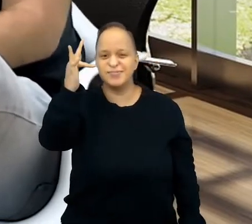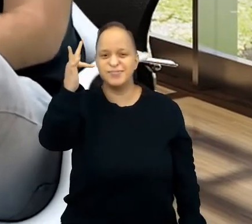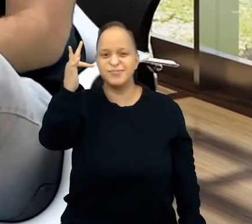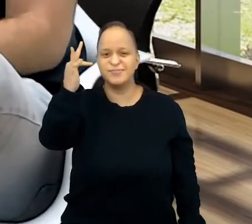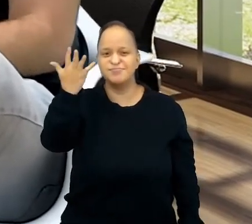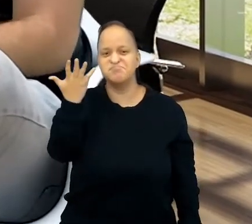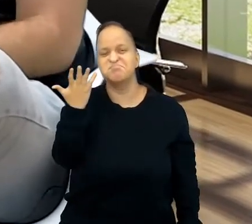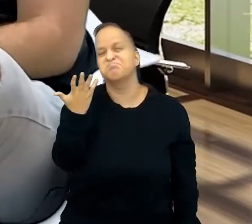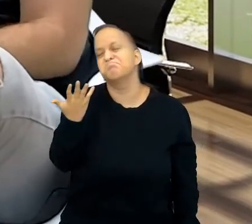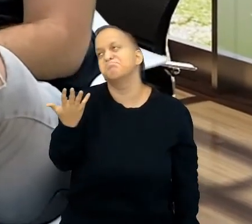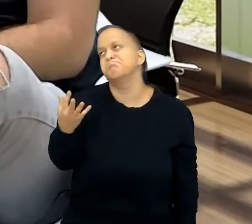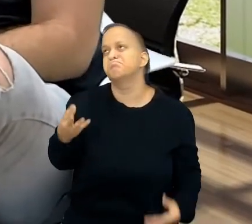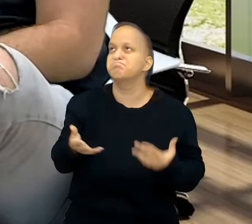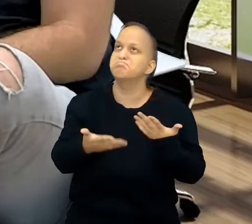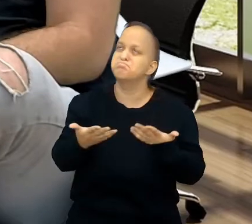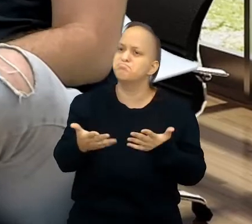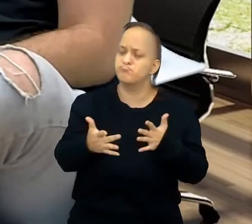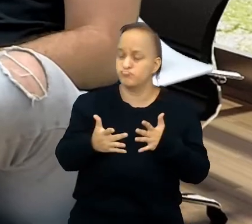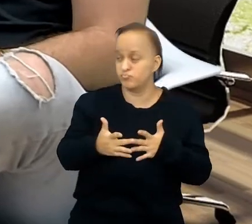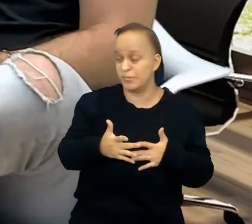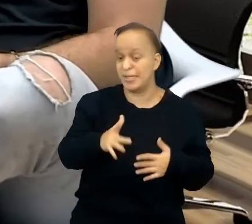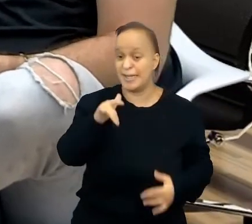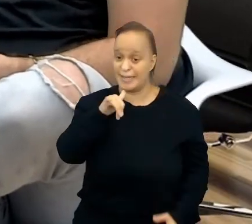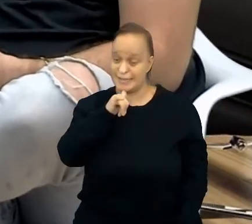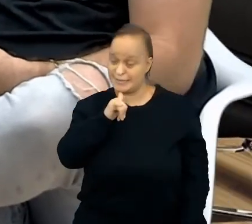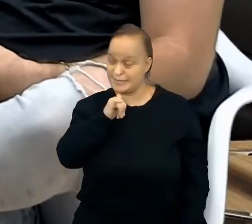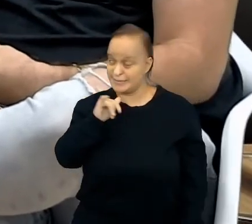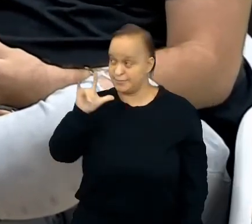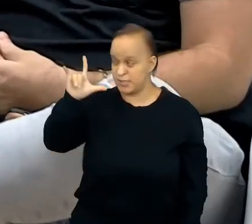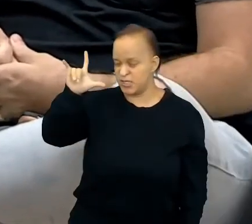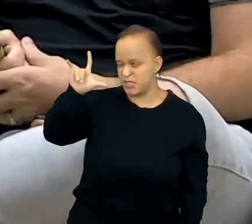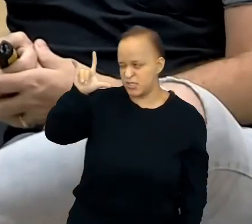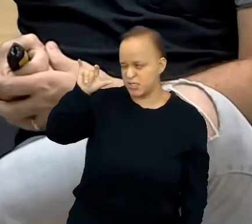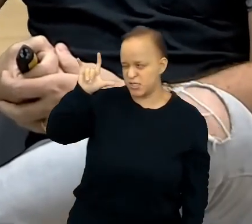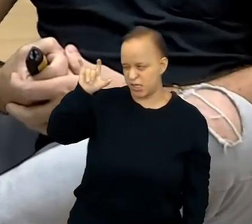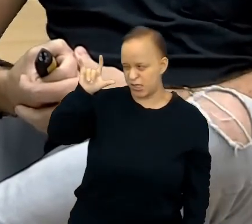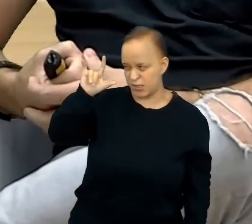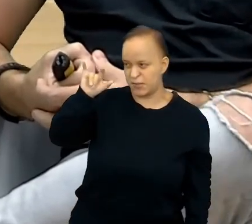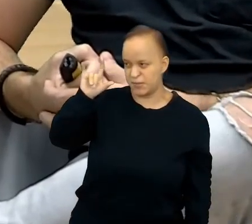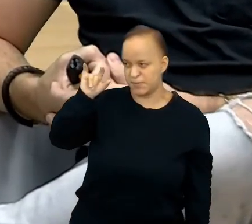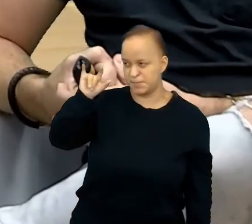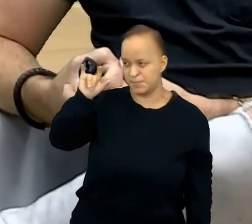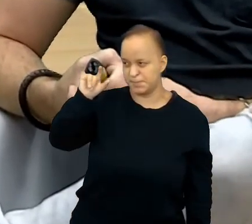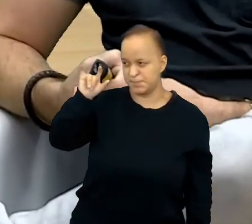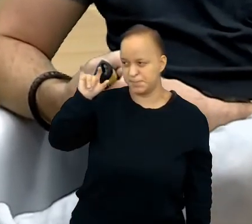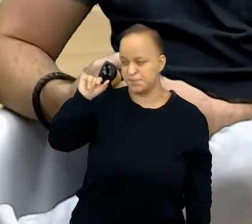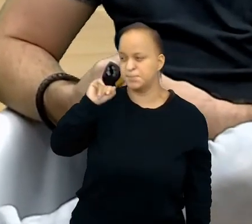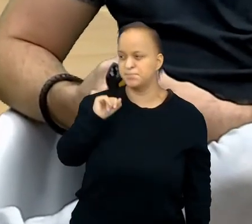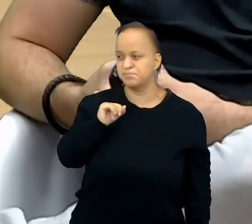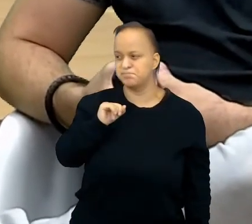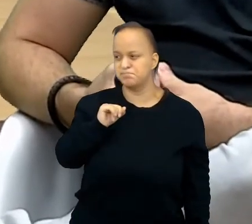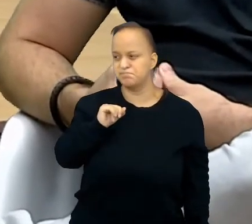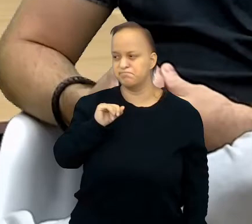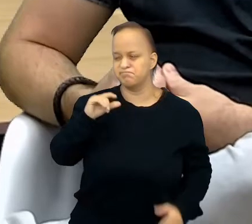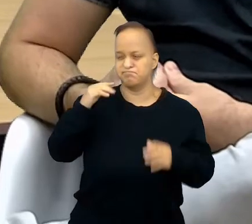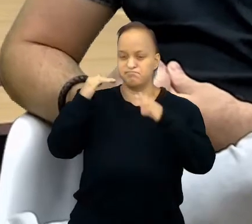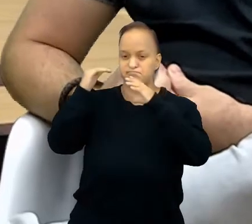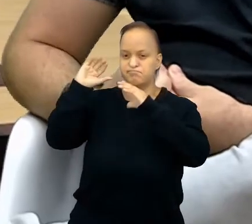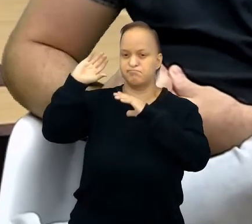profissão? Do Instagram, né, que eu tenho TikTok e Instagram, seria basicamente um